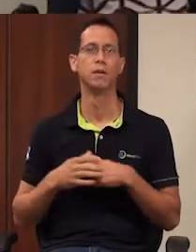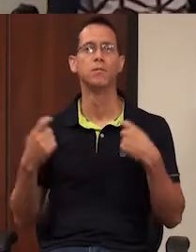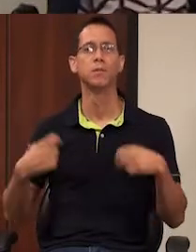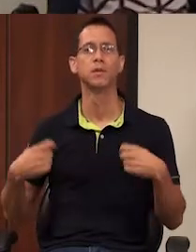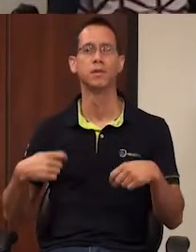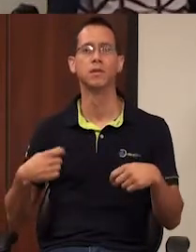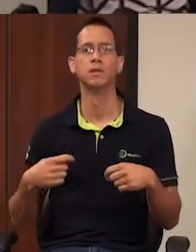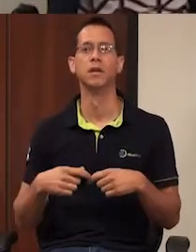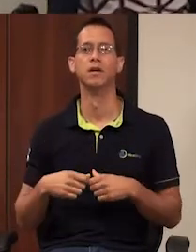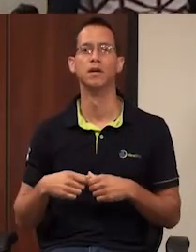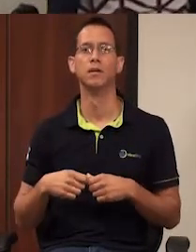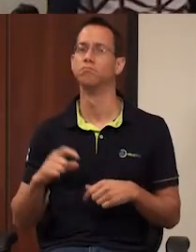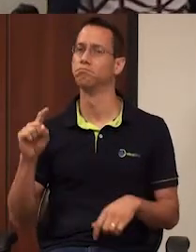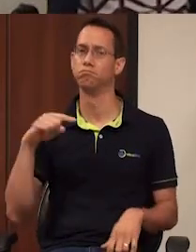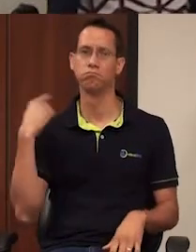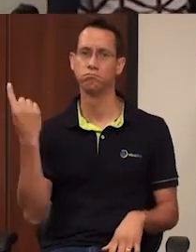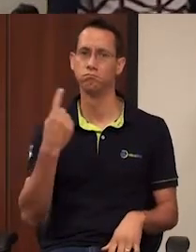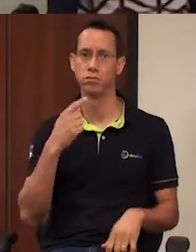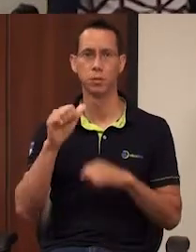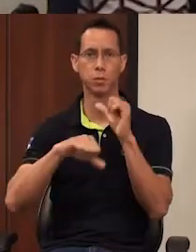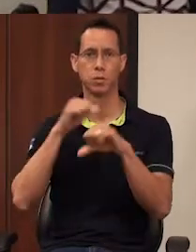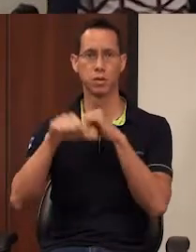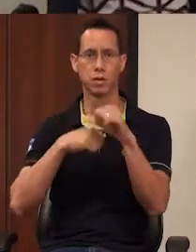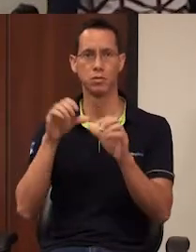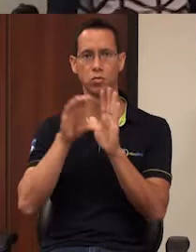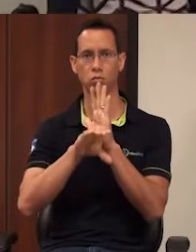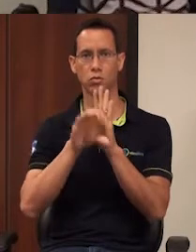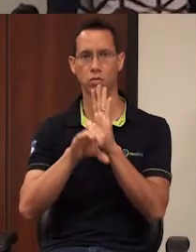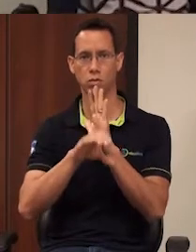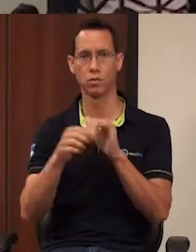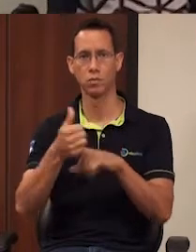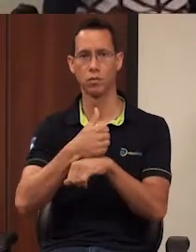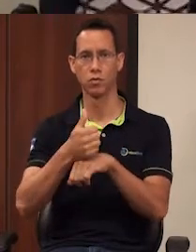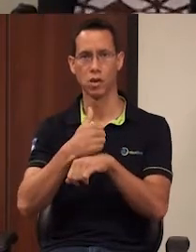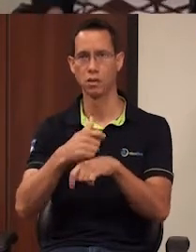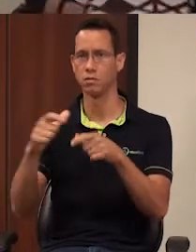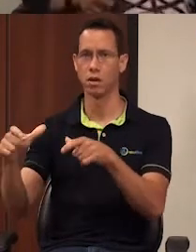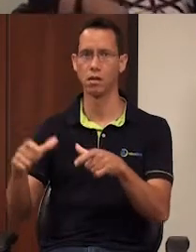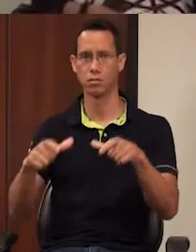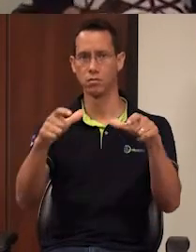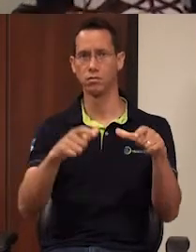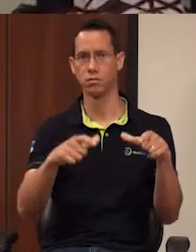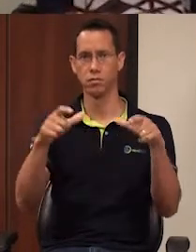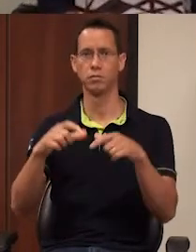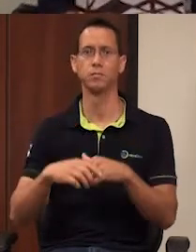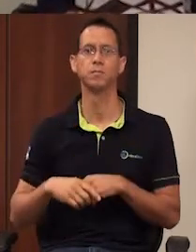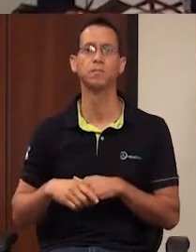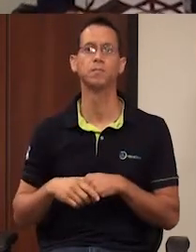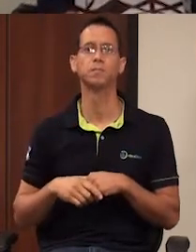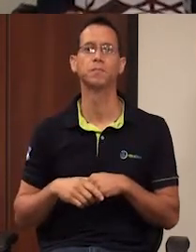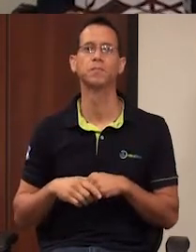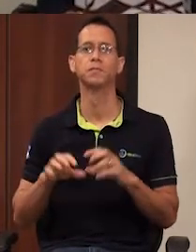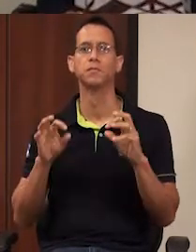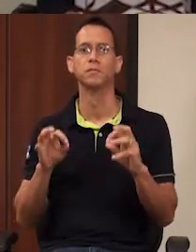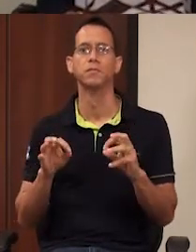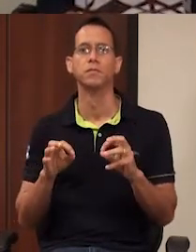passar também pela mudança de conceito dos profissionais em todas as áreas. Aquilo que o Ney falou, eu acredito